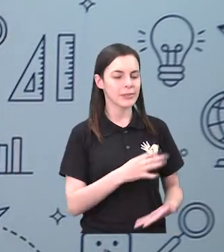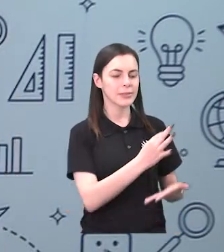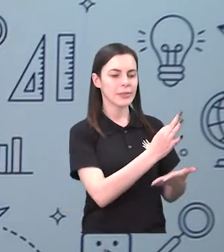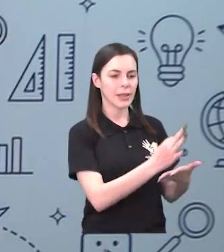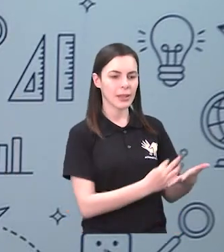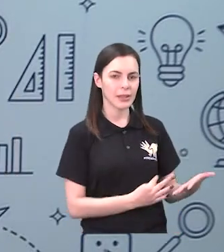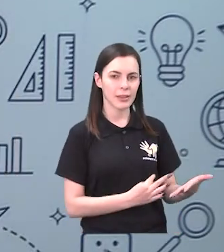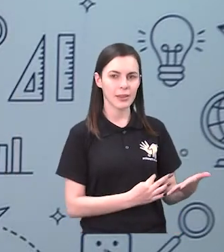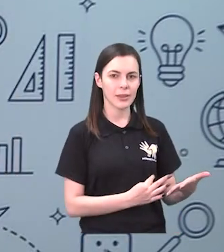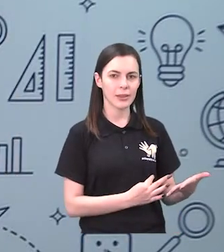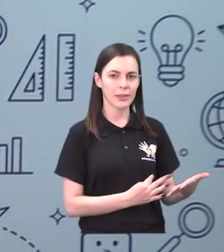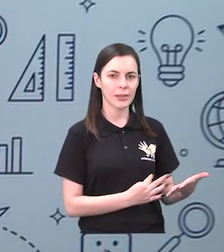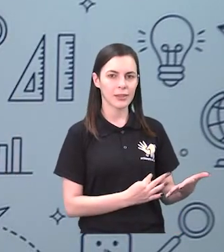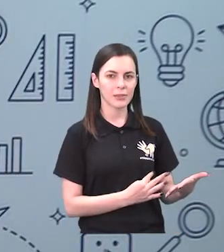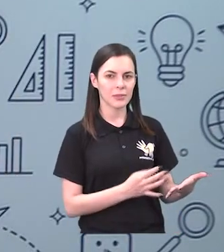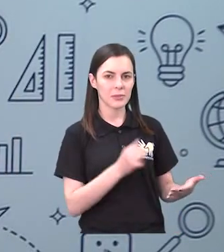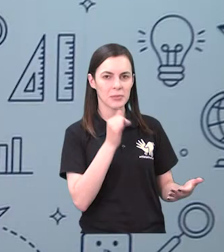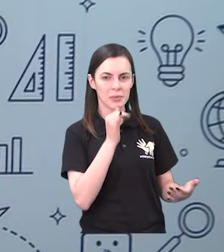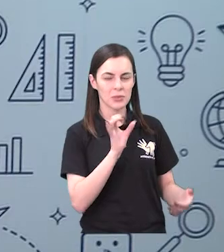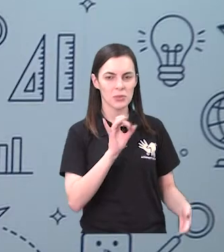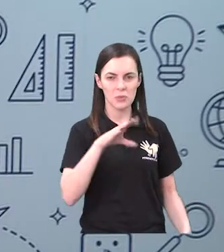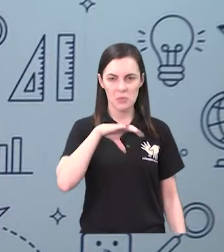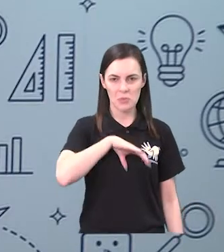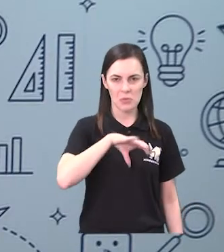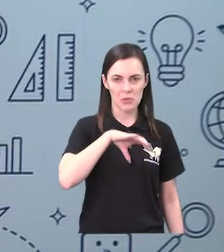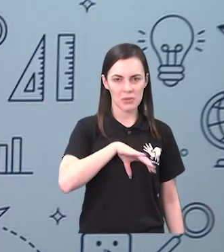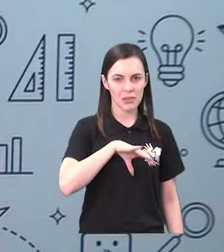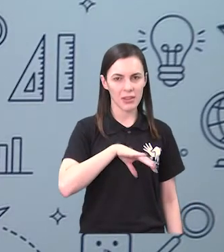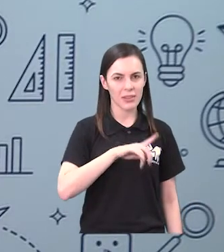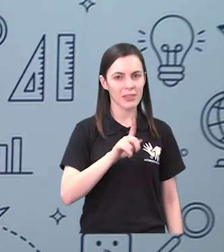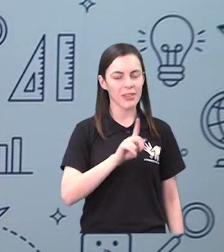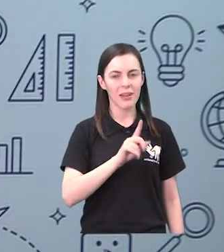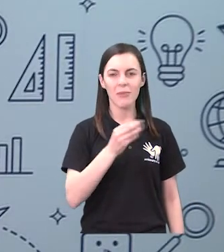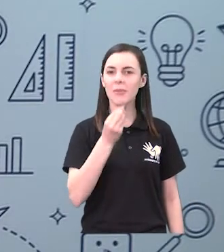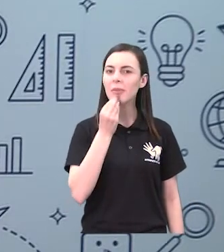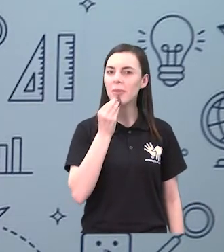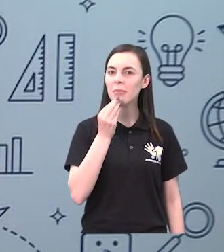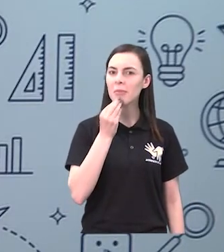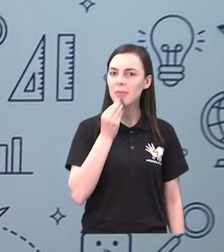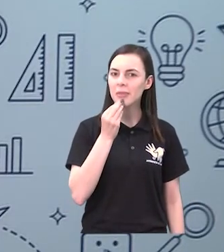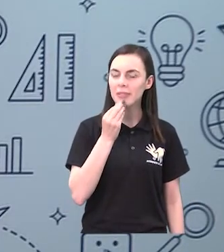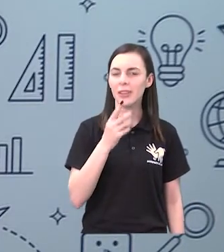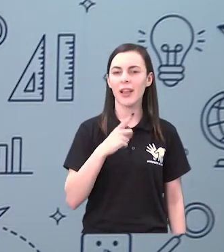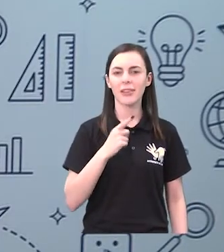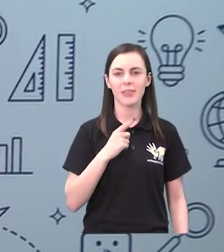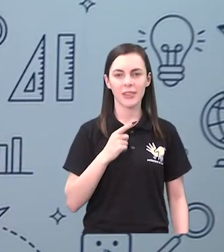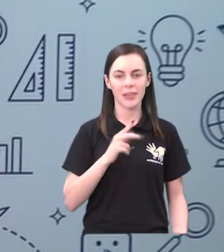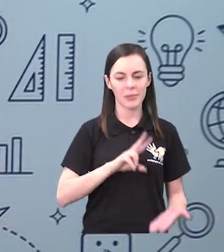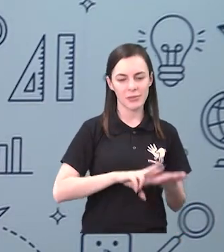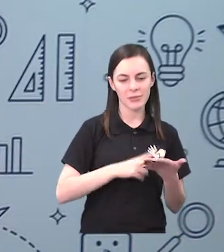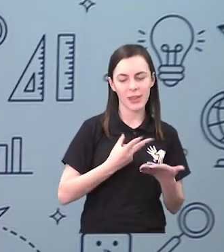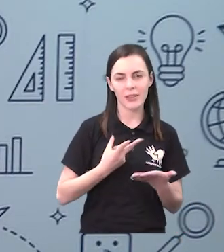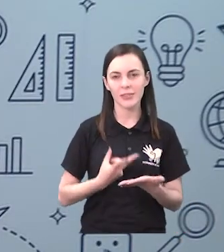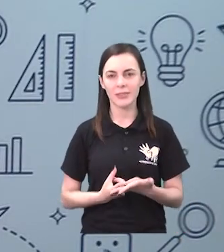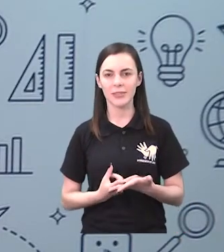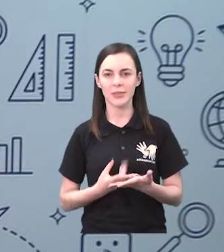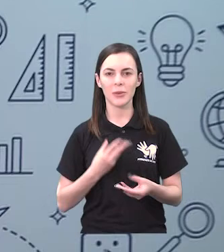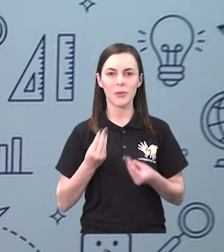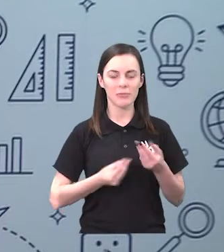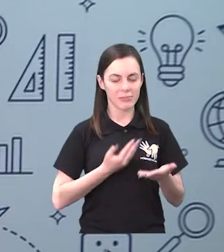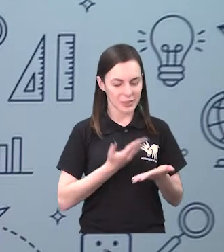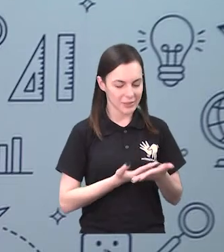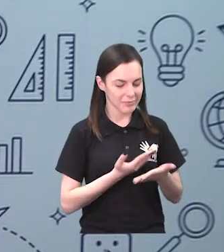faço Este texto não é escrito Originalmente em português mas nós temos a oportunidade